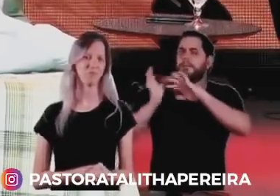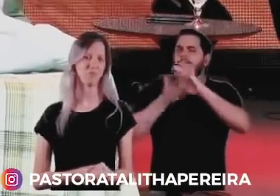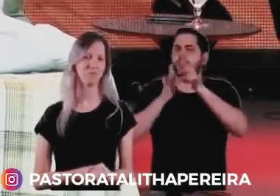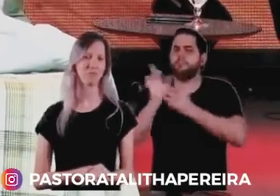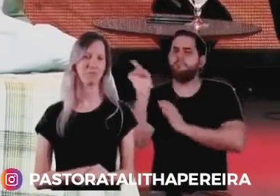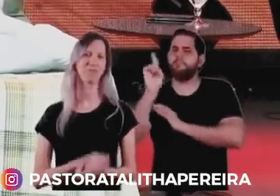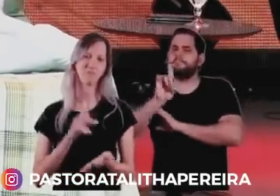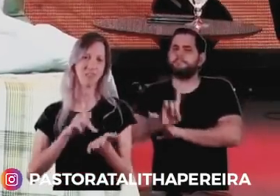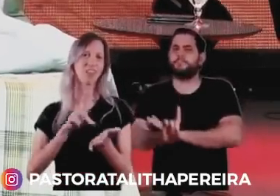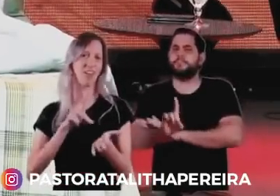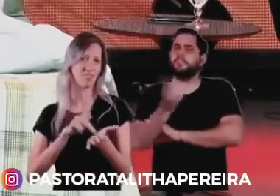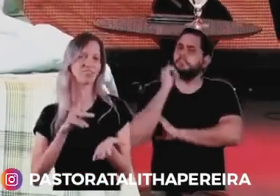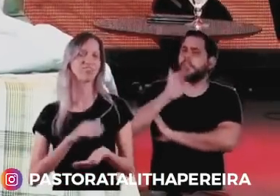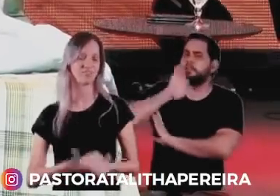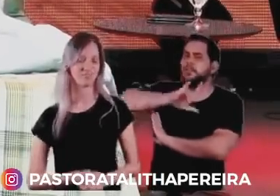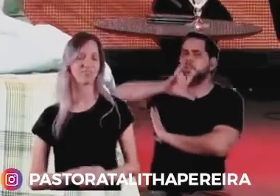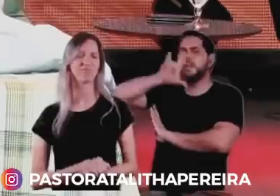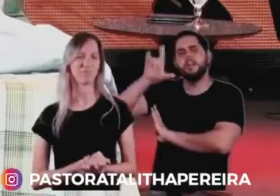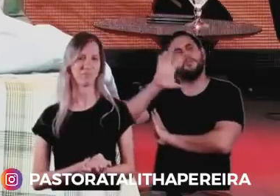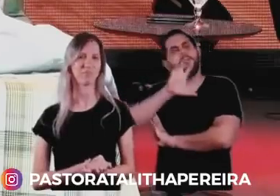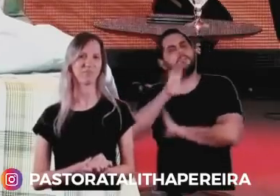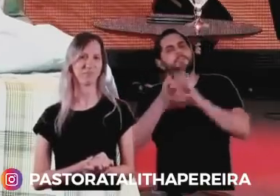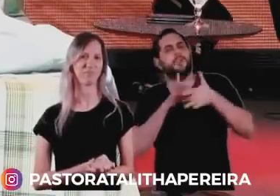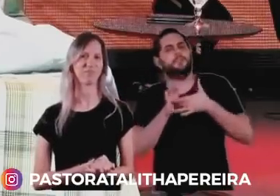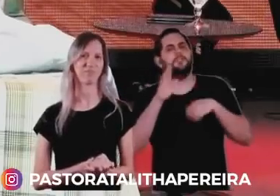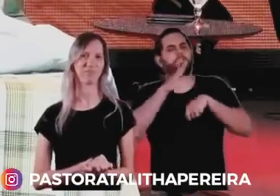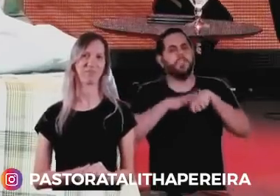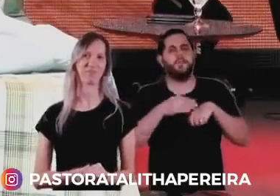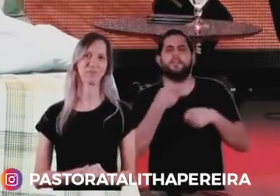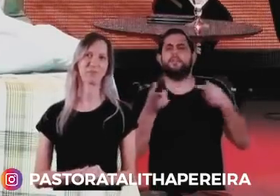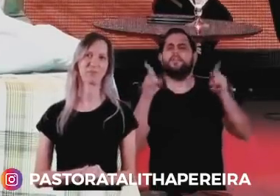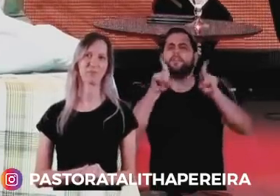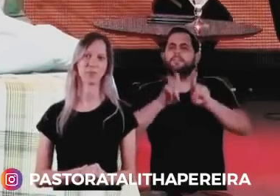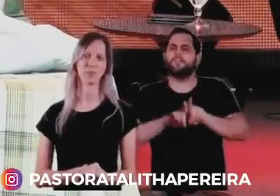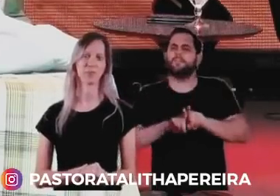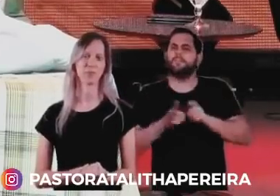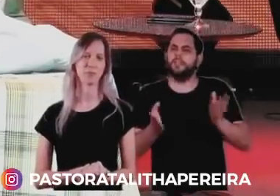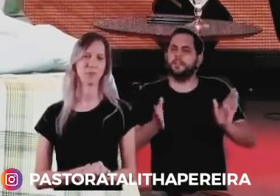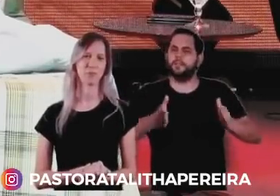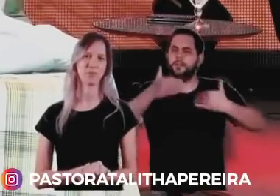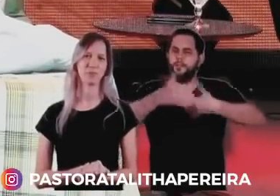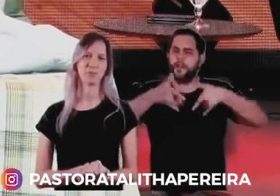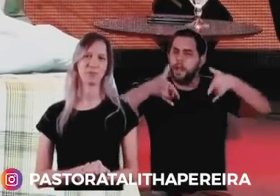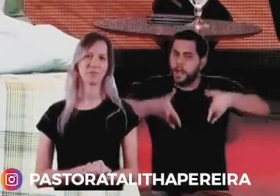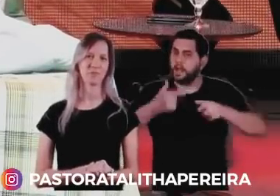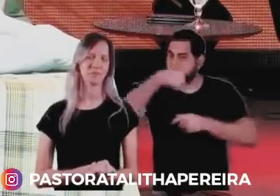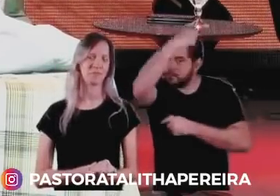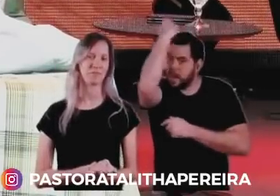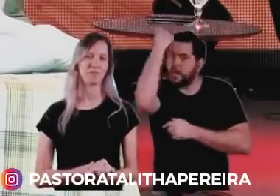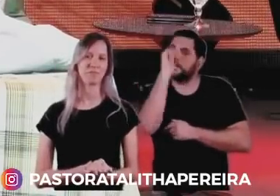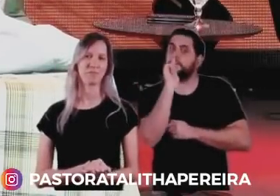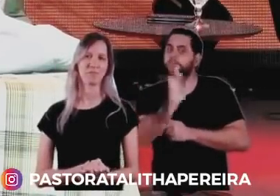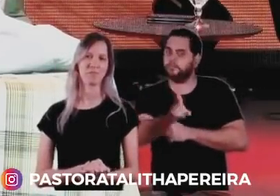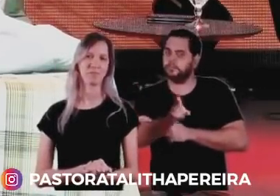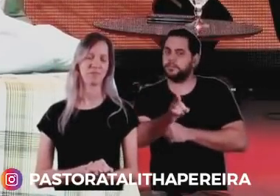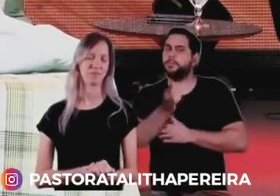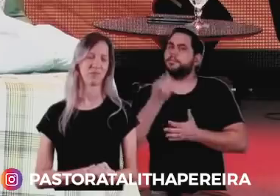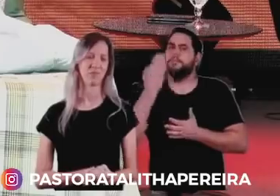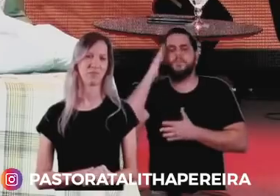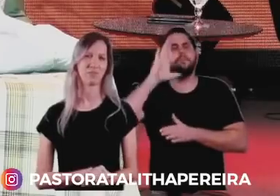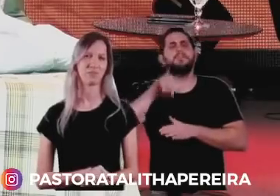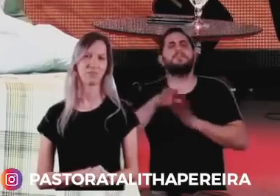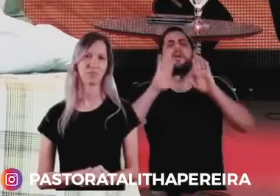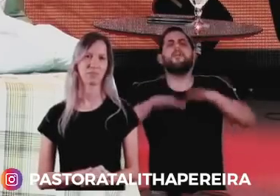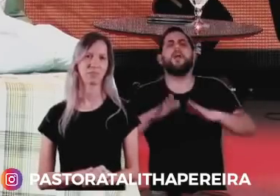quarto, dizendo que ama Jesus, convida ele para entrar no nosso quarto. Nosso quarto é santo, mas ó, eu não sei se nessa quarentena aconteceu algumas